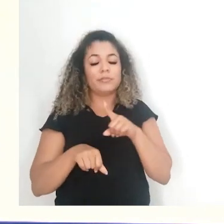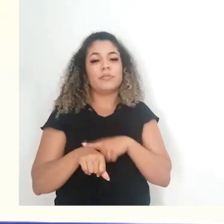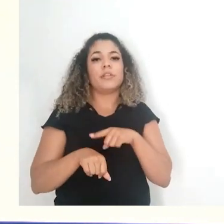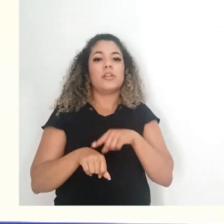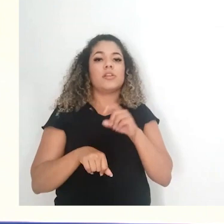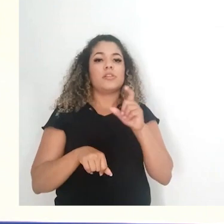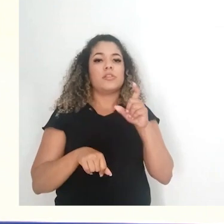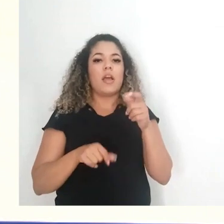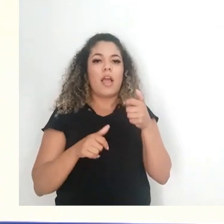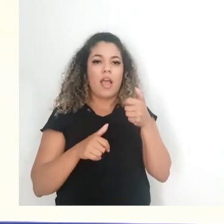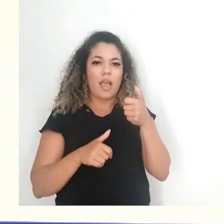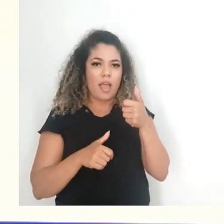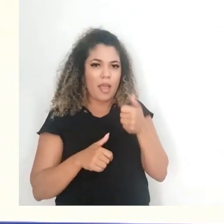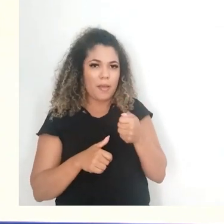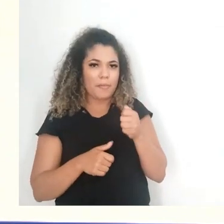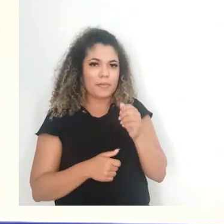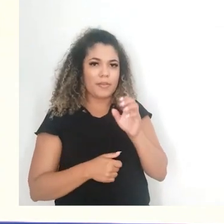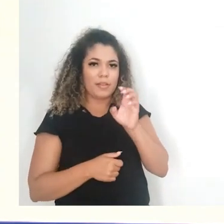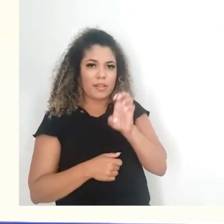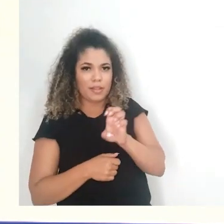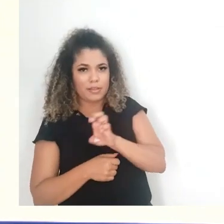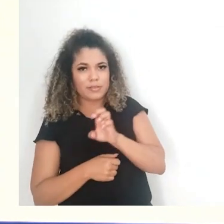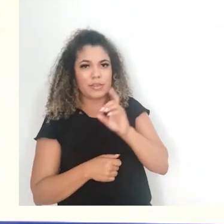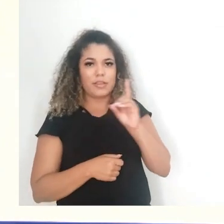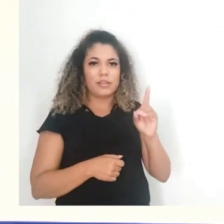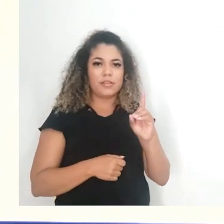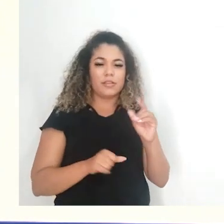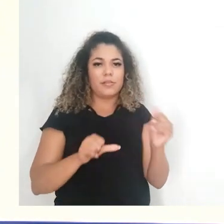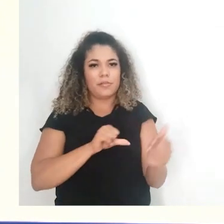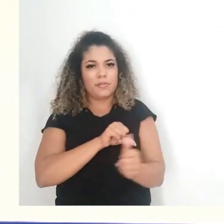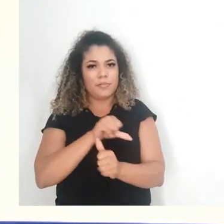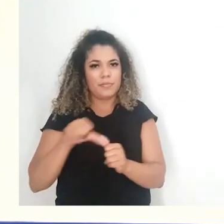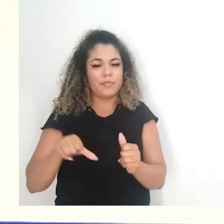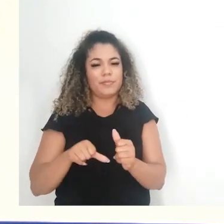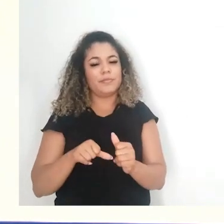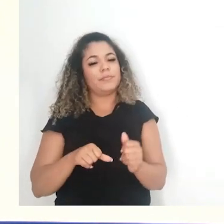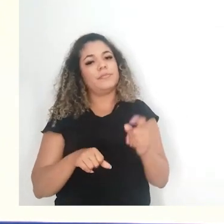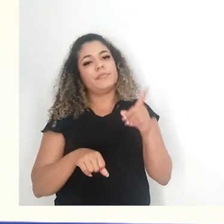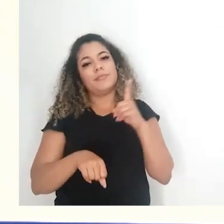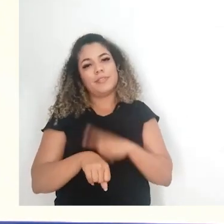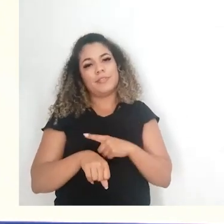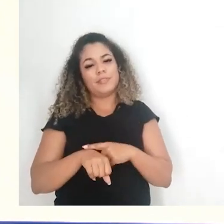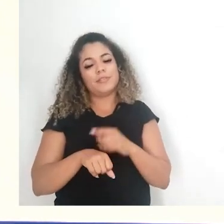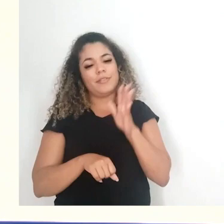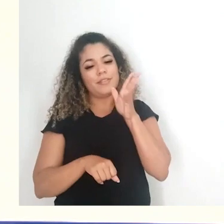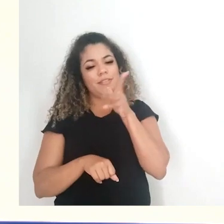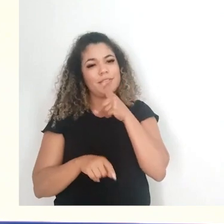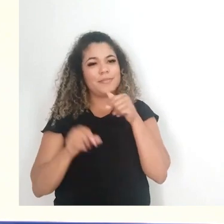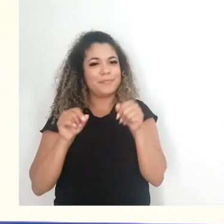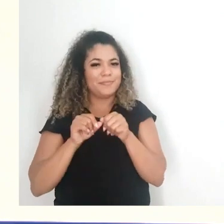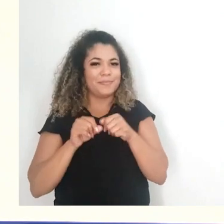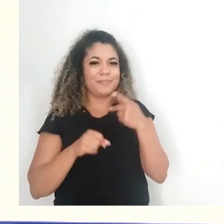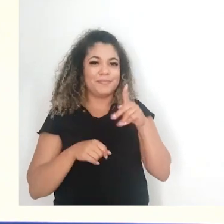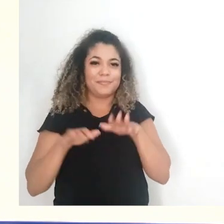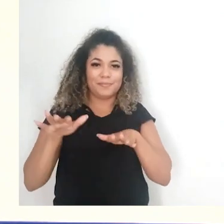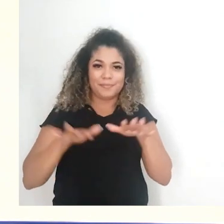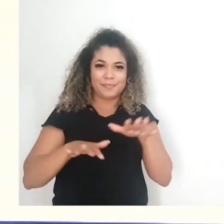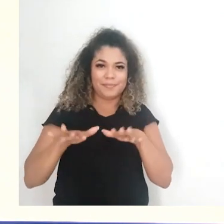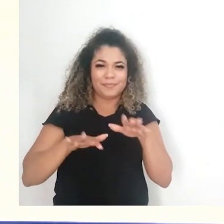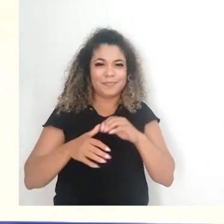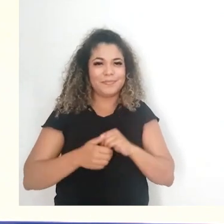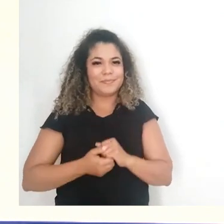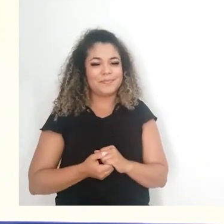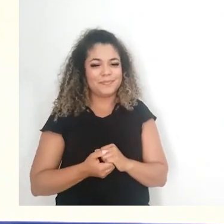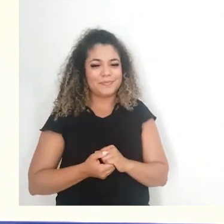menos tempo, é só eu apertar na esquerda ou na direita para variar esse tempo que ele demora para fazer